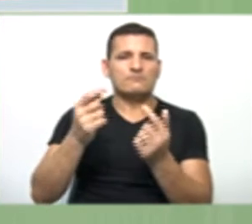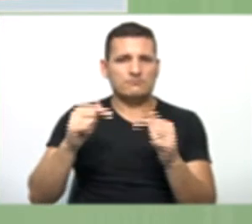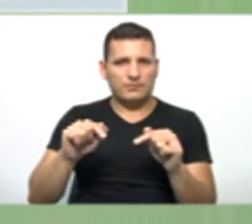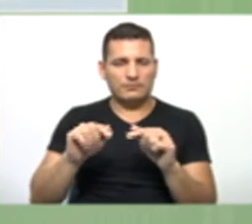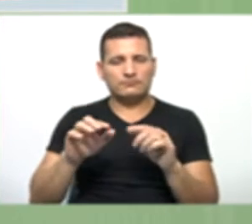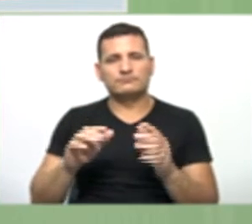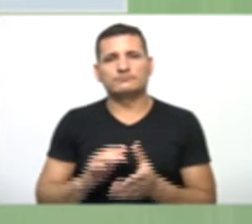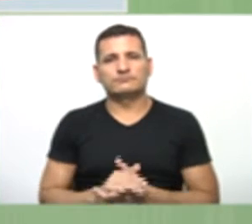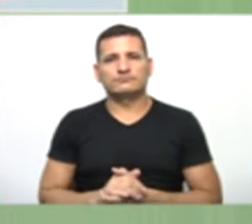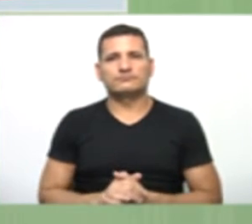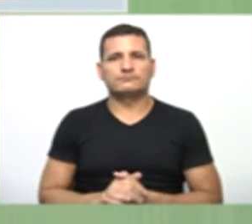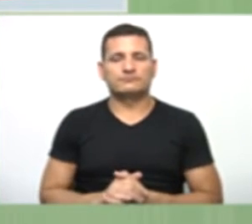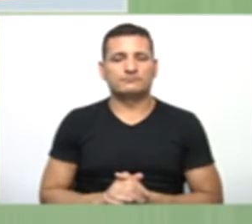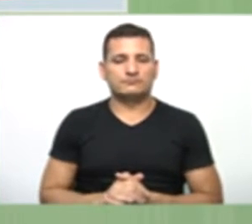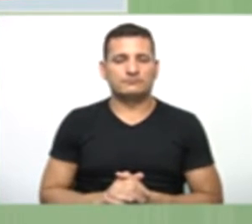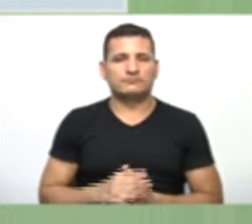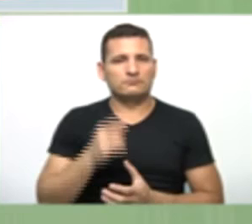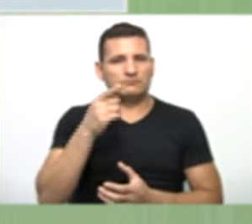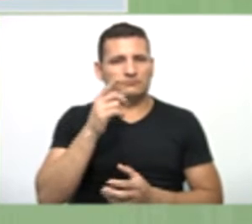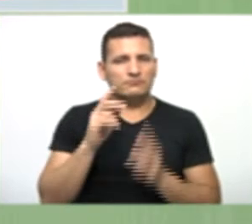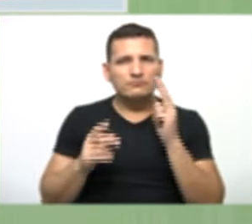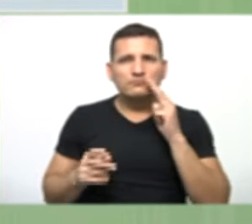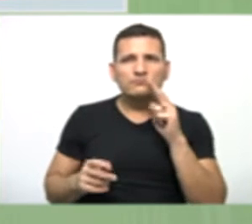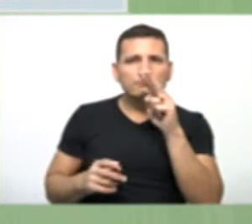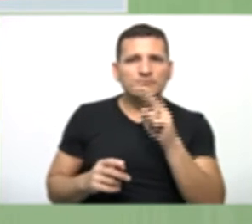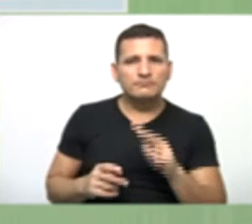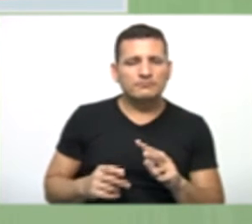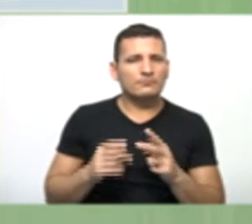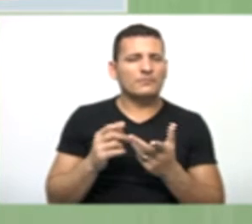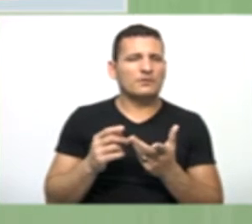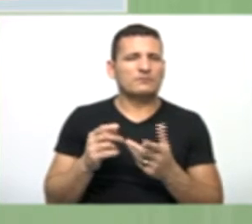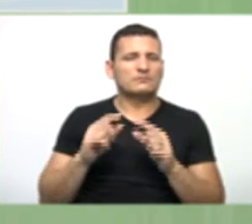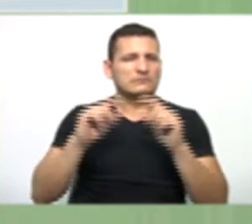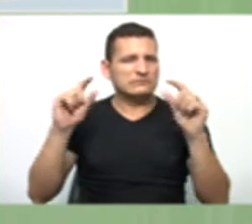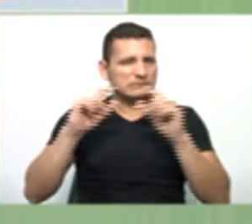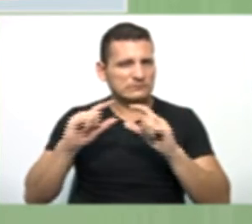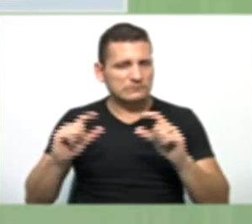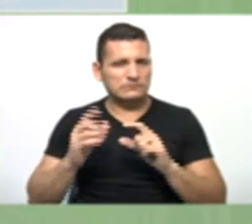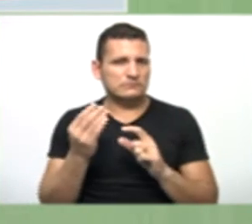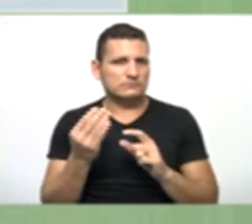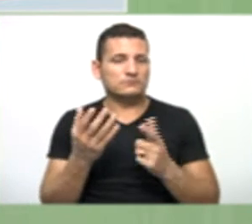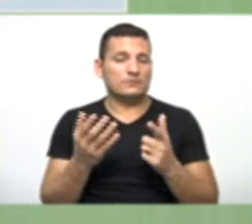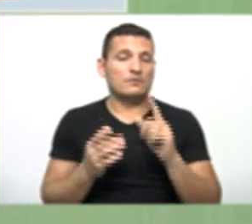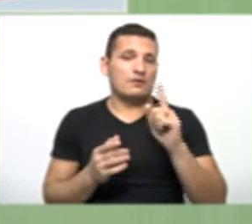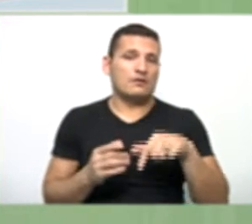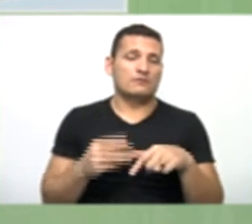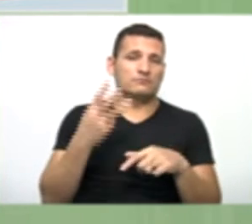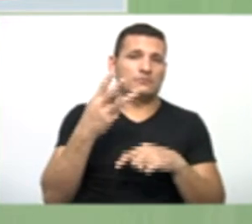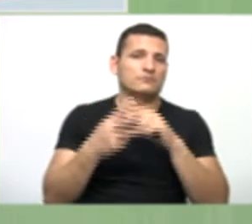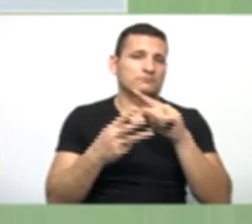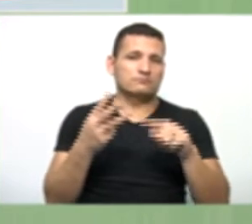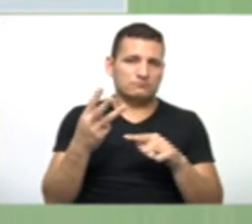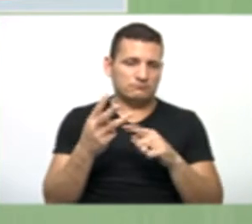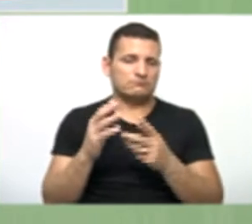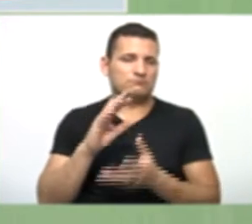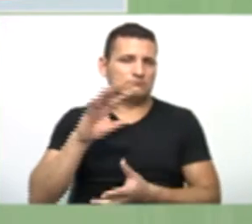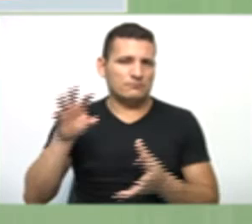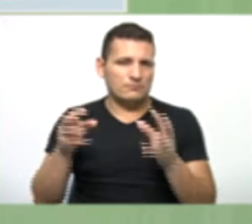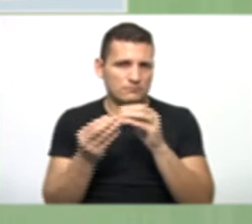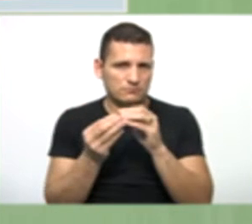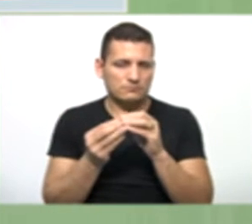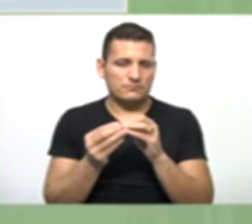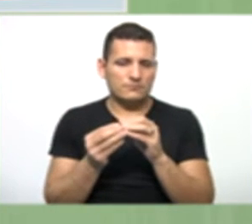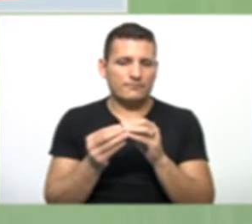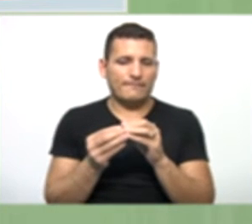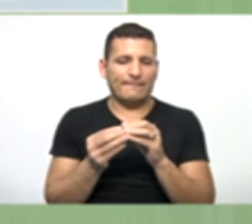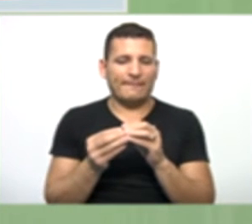terceira equação. É a terceira equação. Você olha para isso e fala, meu Deus, que tanto de equação é essa? É as 3 equações numa só. Ok? As 2